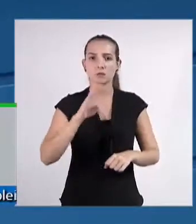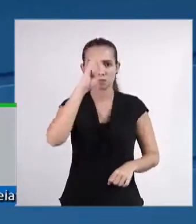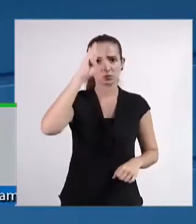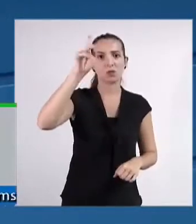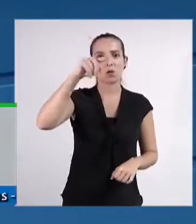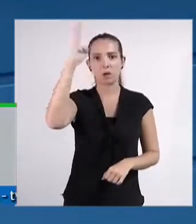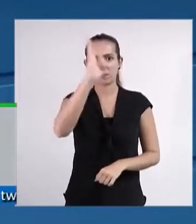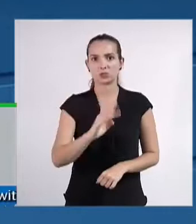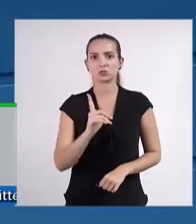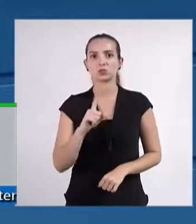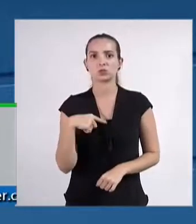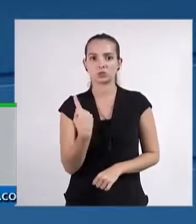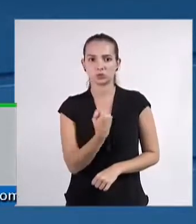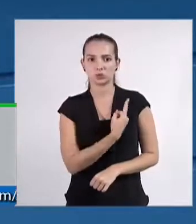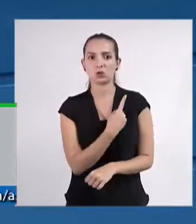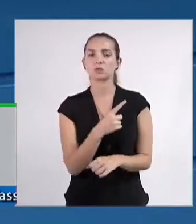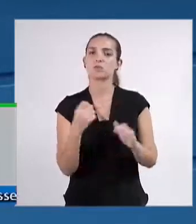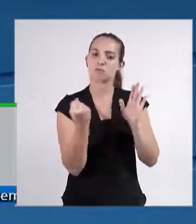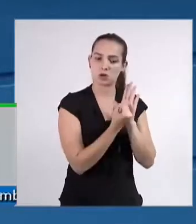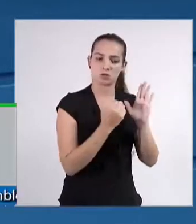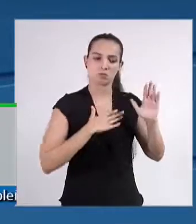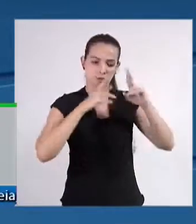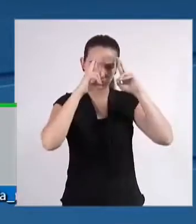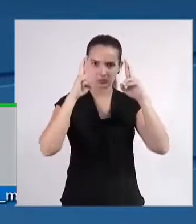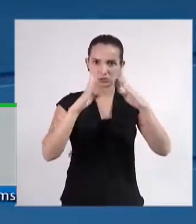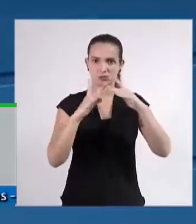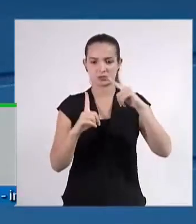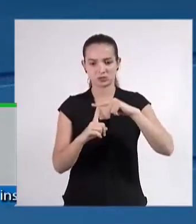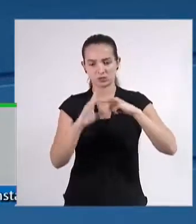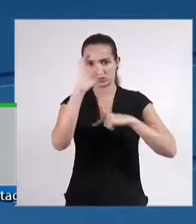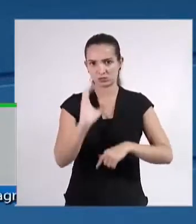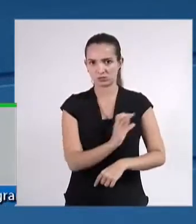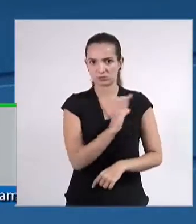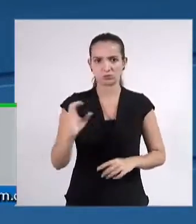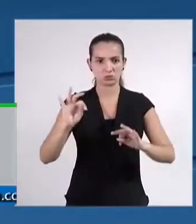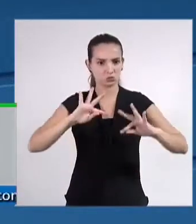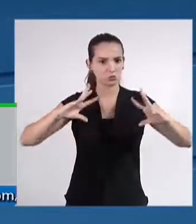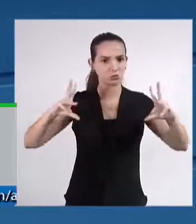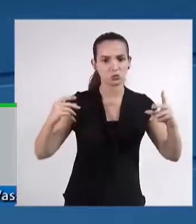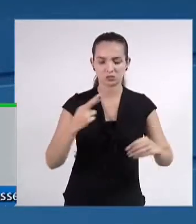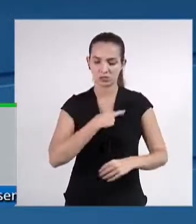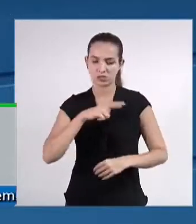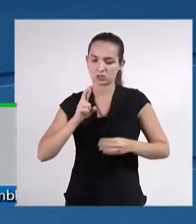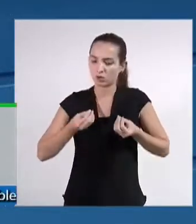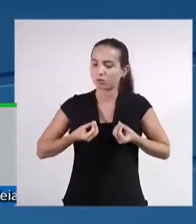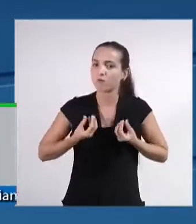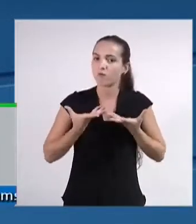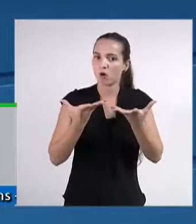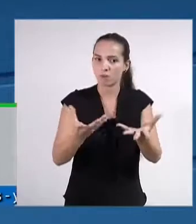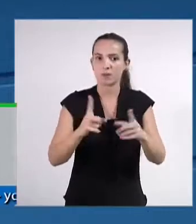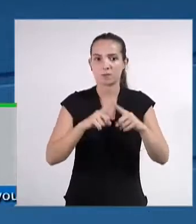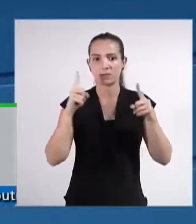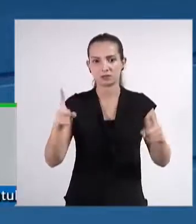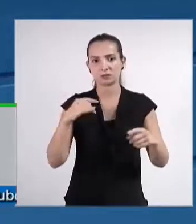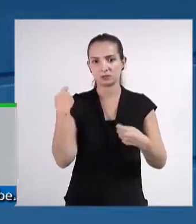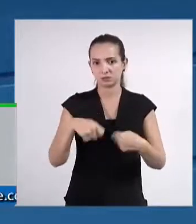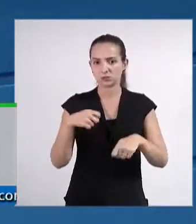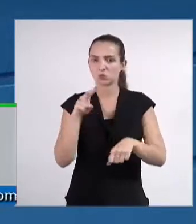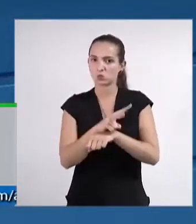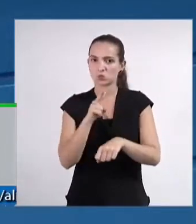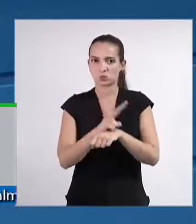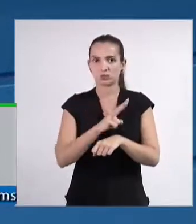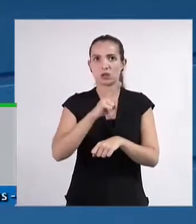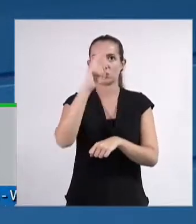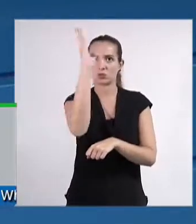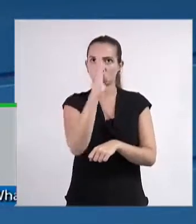para registrar o meu respeito pela Igreja Católica, por toda forma de expressão religiosa, mas o interesse nacional é o